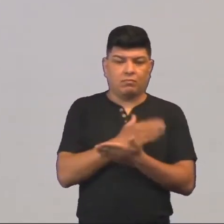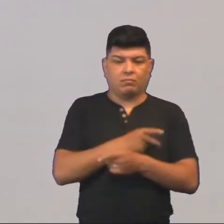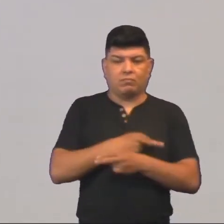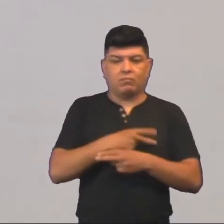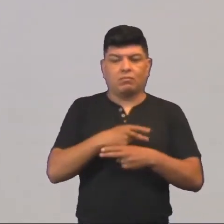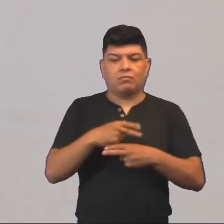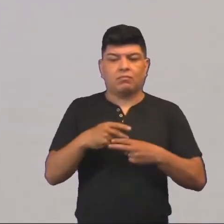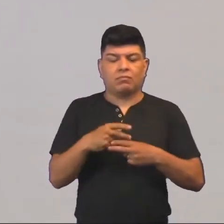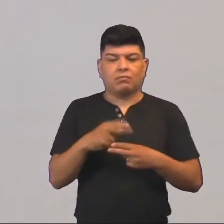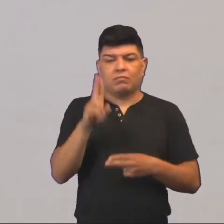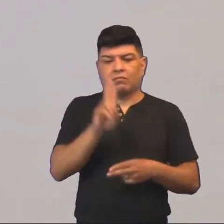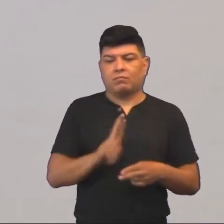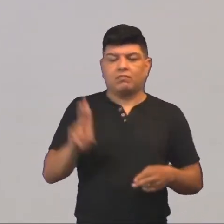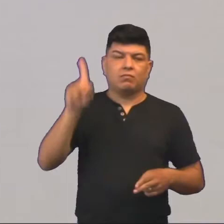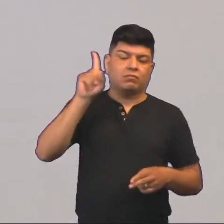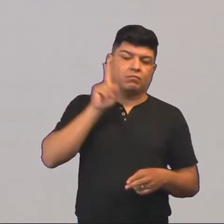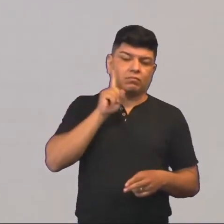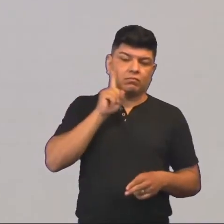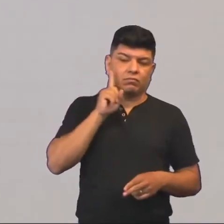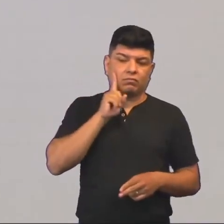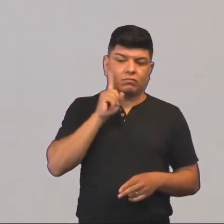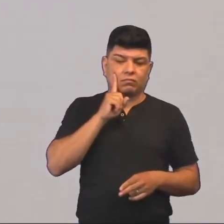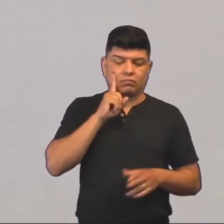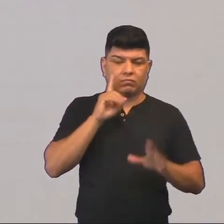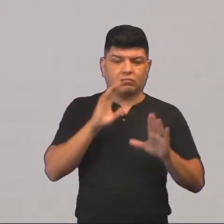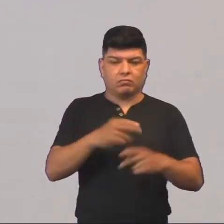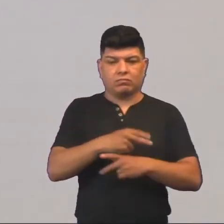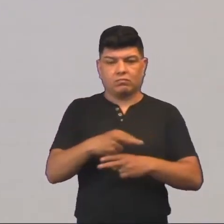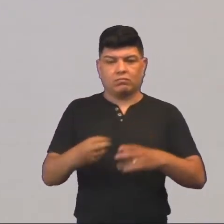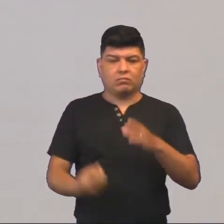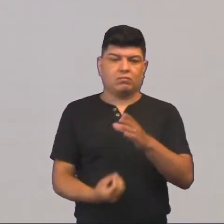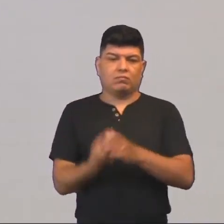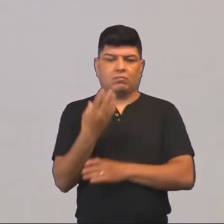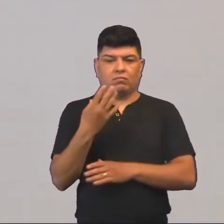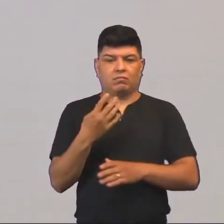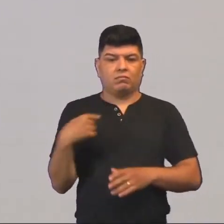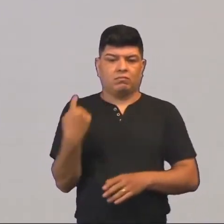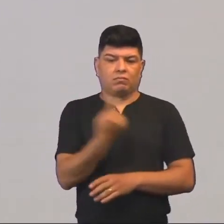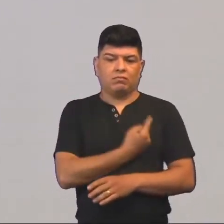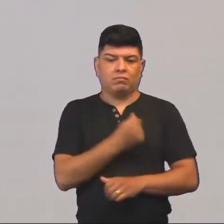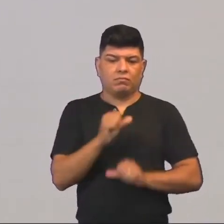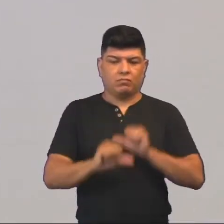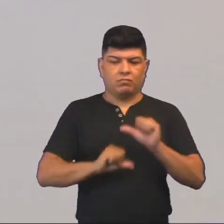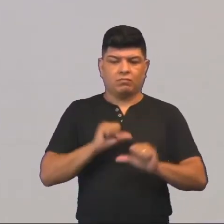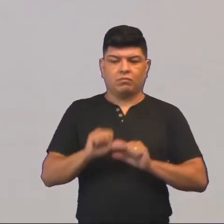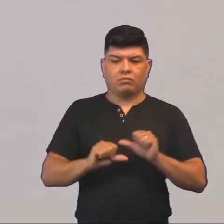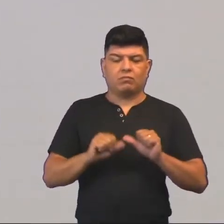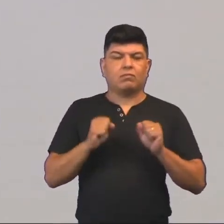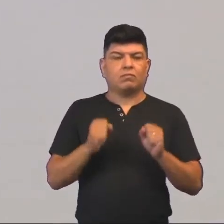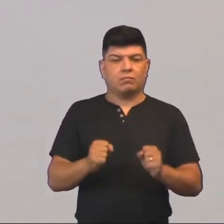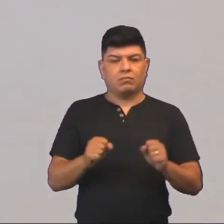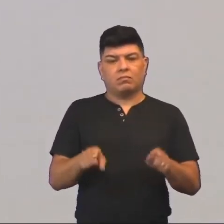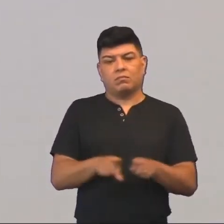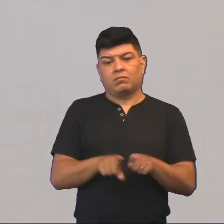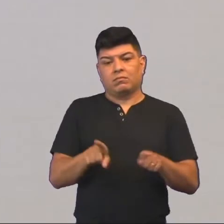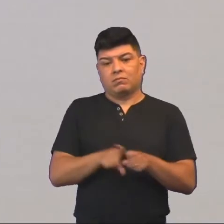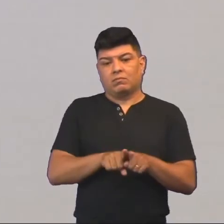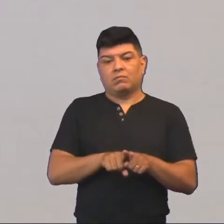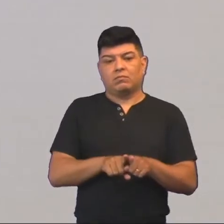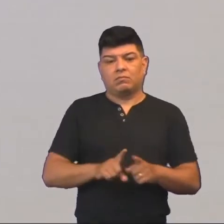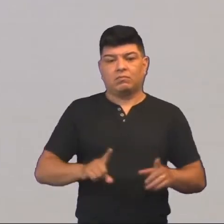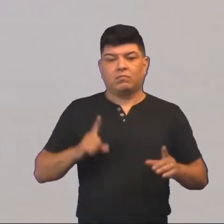substâncias que a gente consome no nosso dia a dia, por produzirem alterações no nosso organismo, também entram